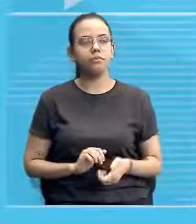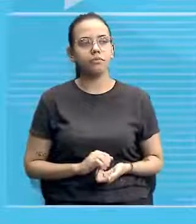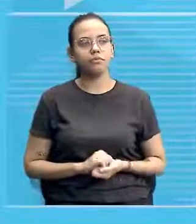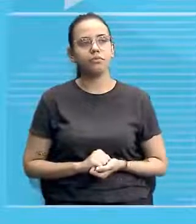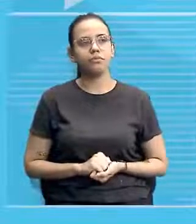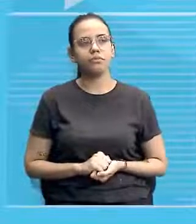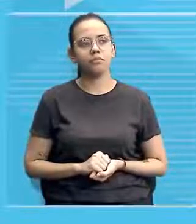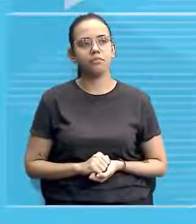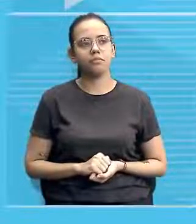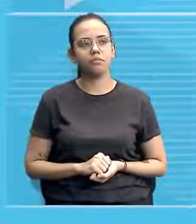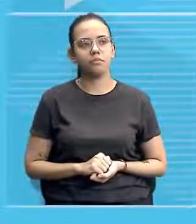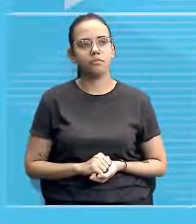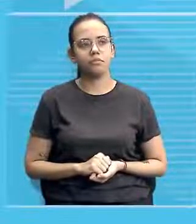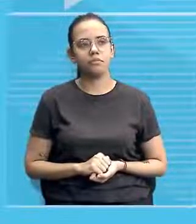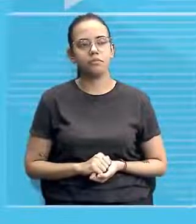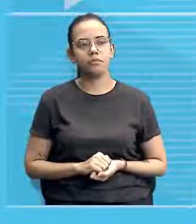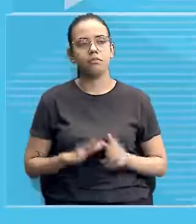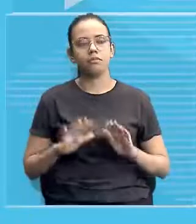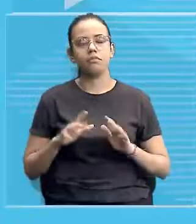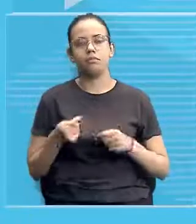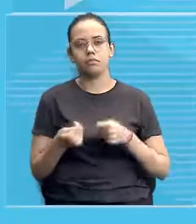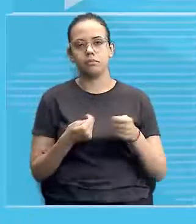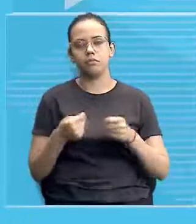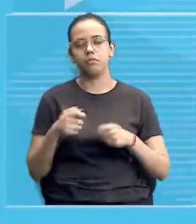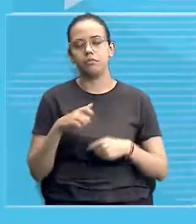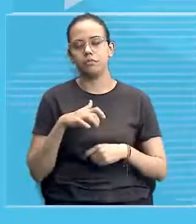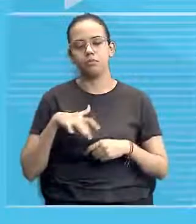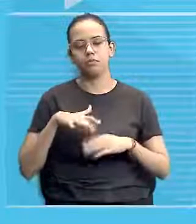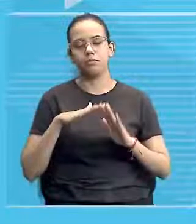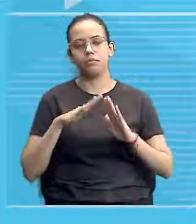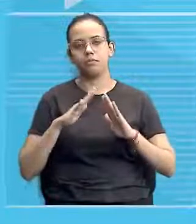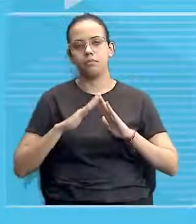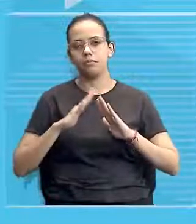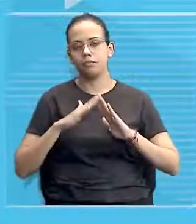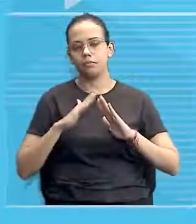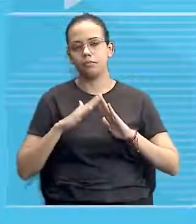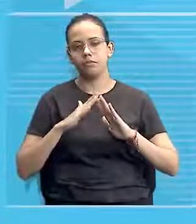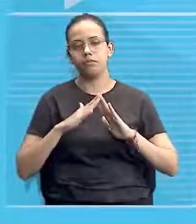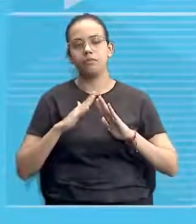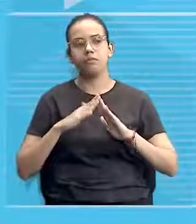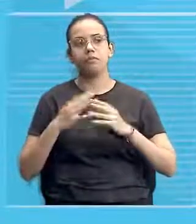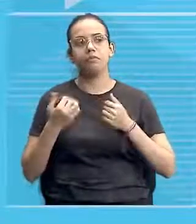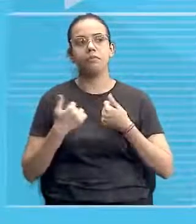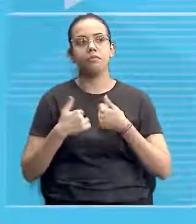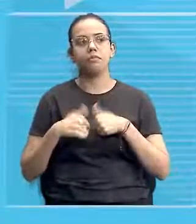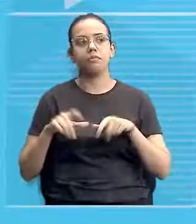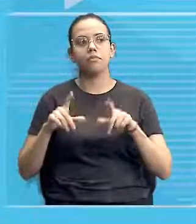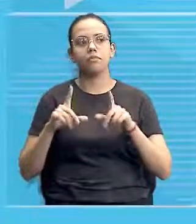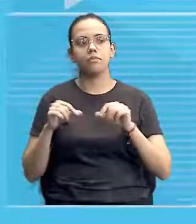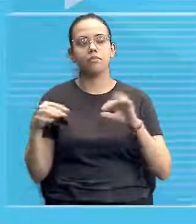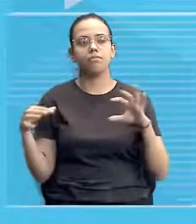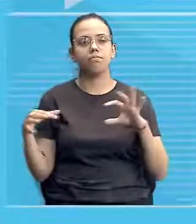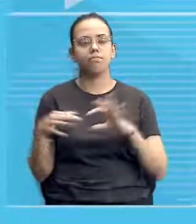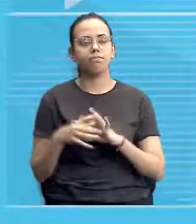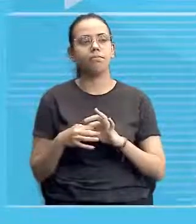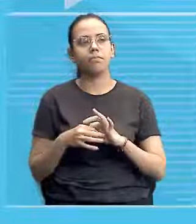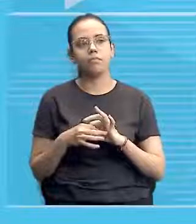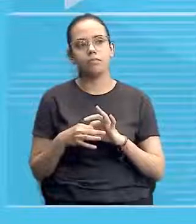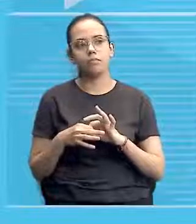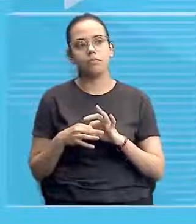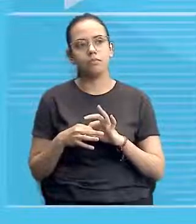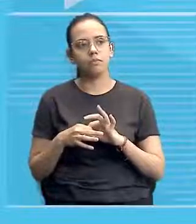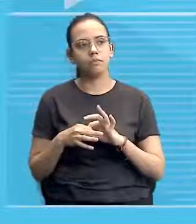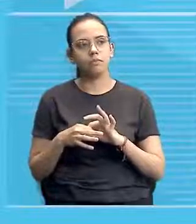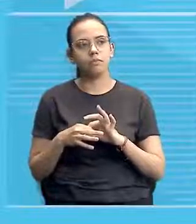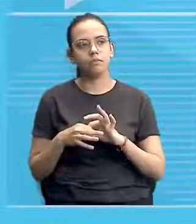o espaço doméstico. Elas estavam associadas